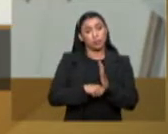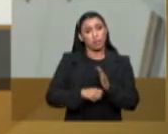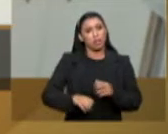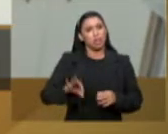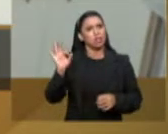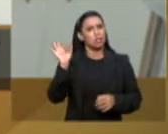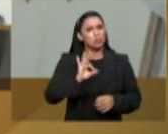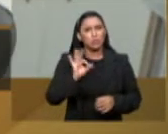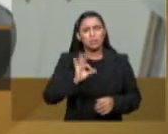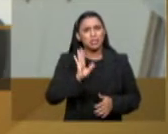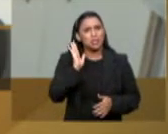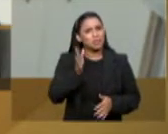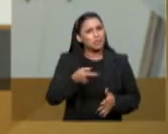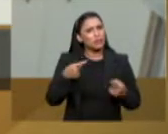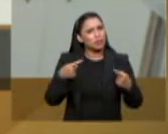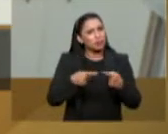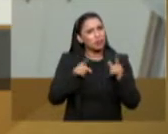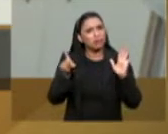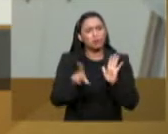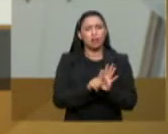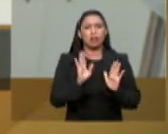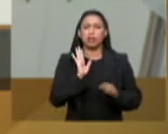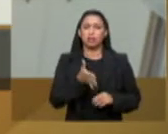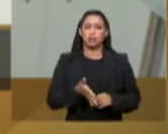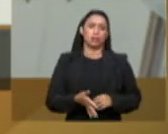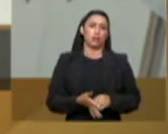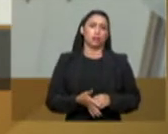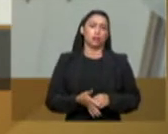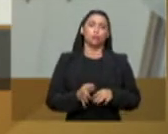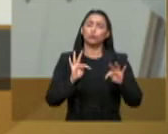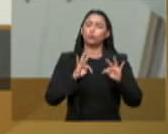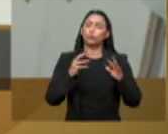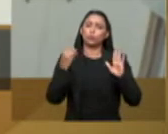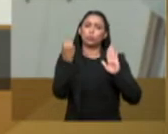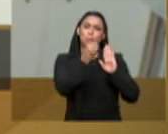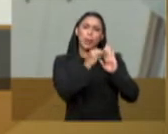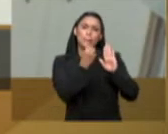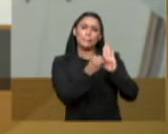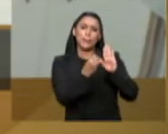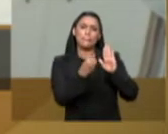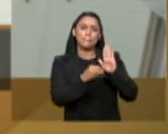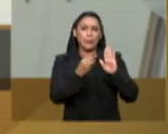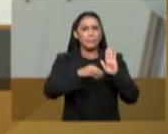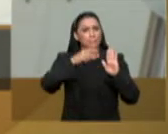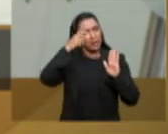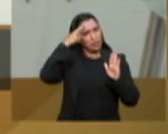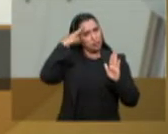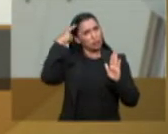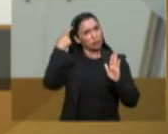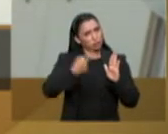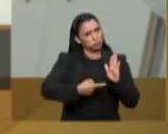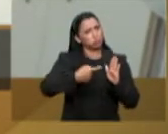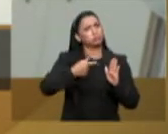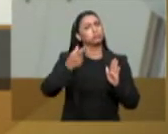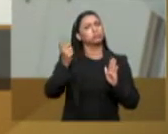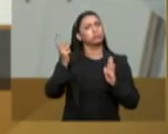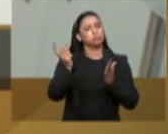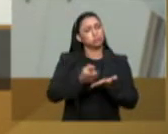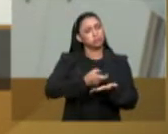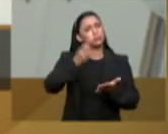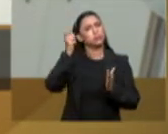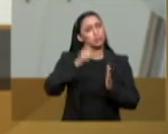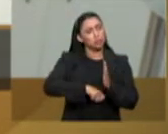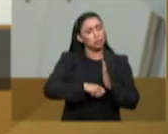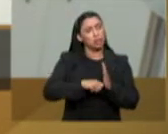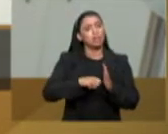foram estabelecidas na legislação. Todos os elementos da obrigação tributária estão previstos na